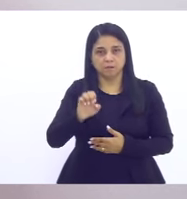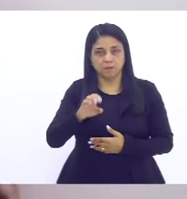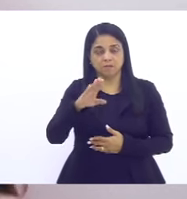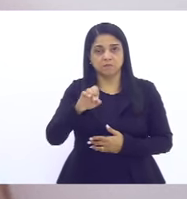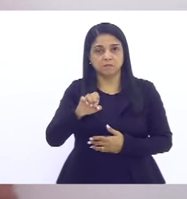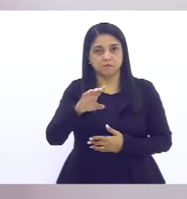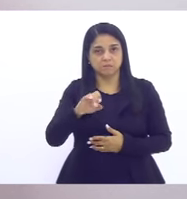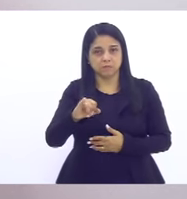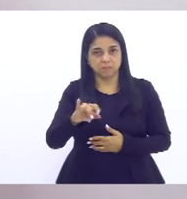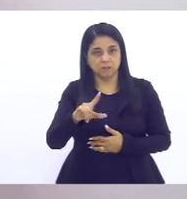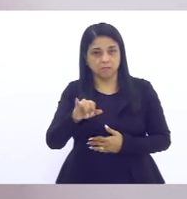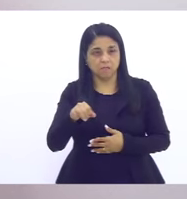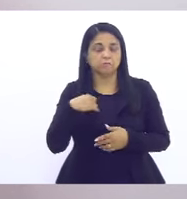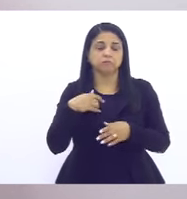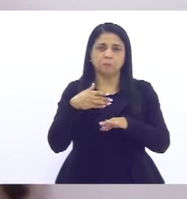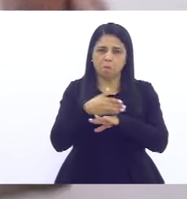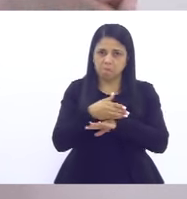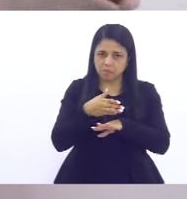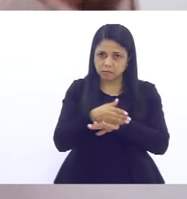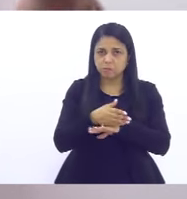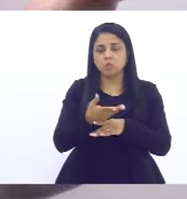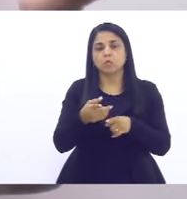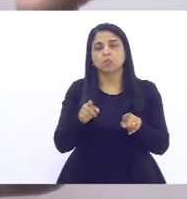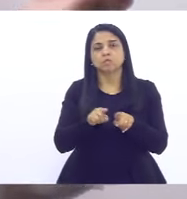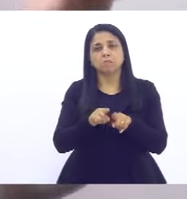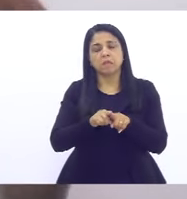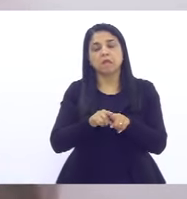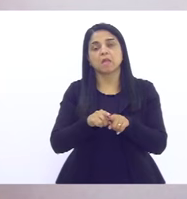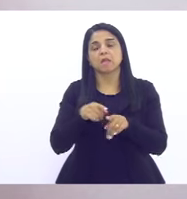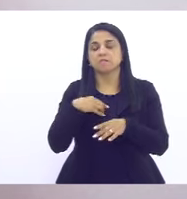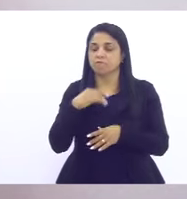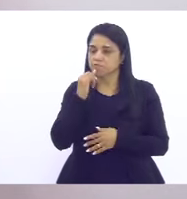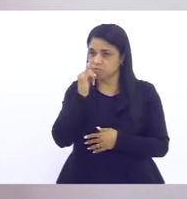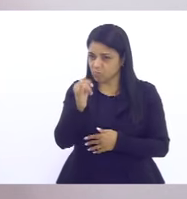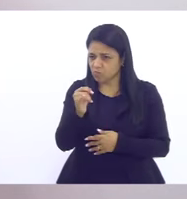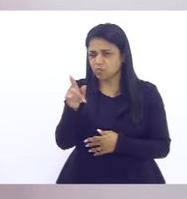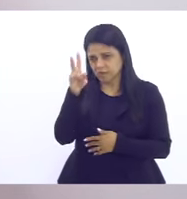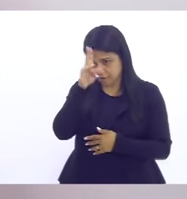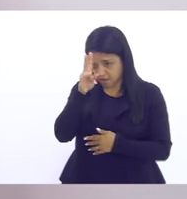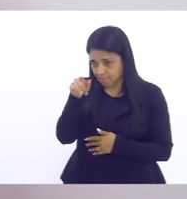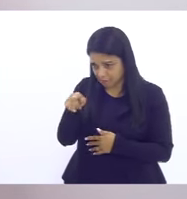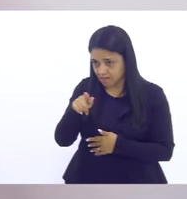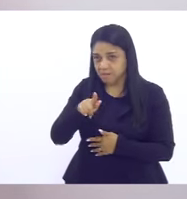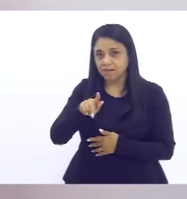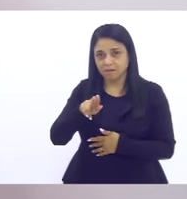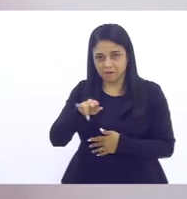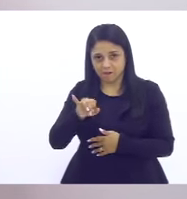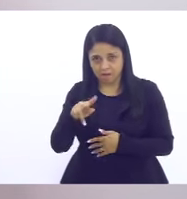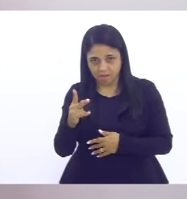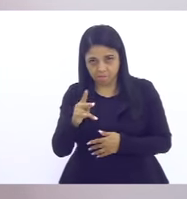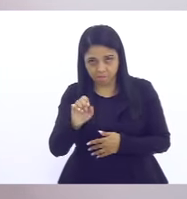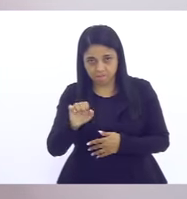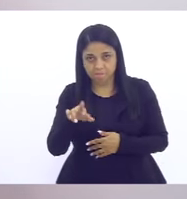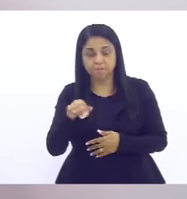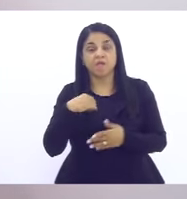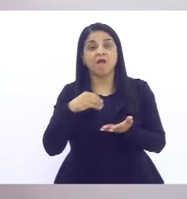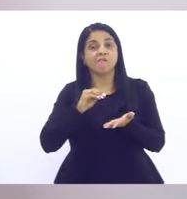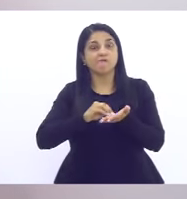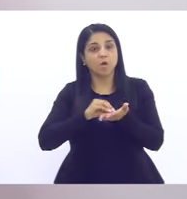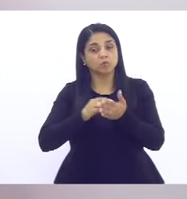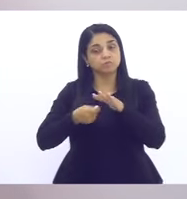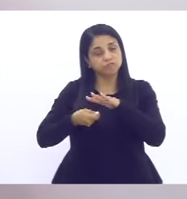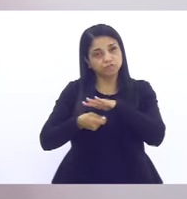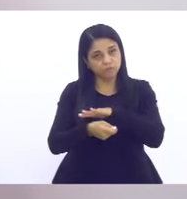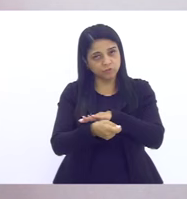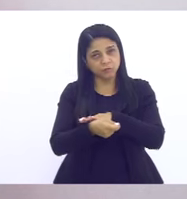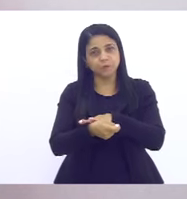casa, participou, e ele pontuou, o seu Guilherme se lembra muito bem disso, a falta do investimento que